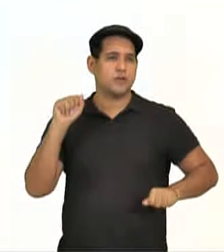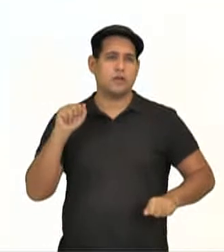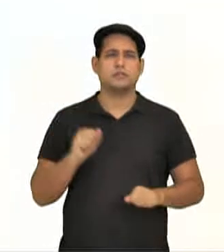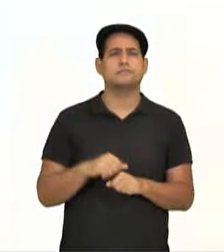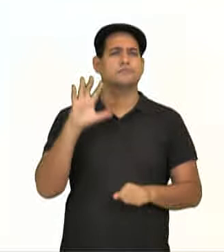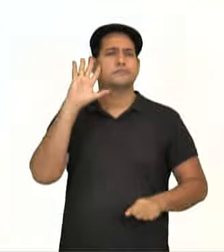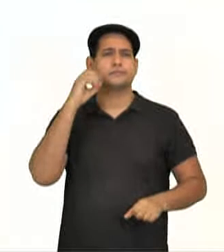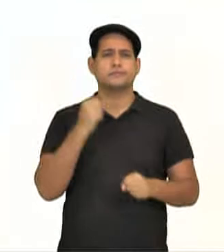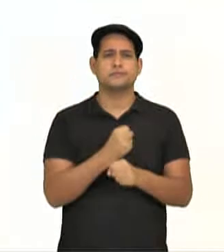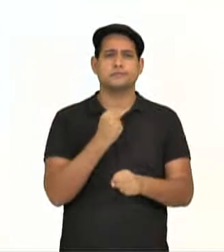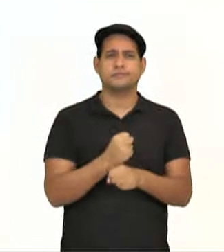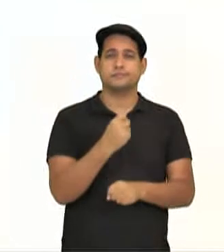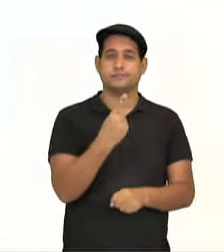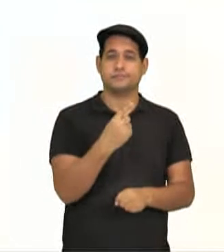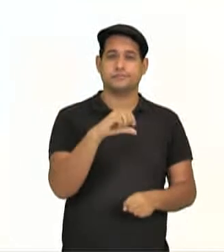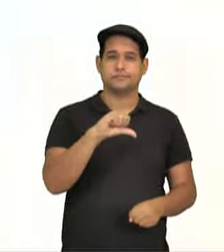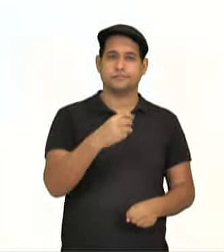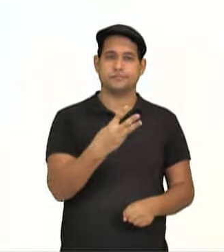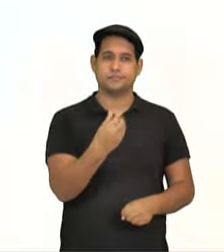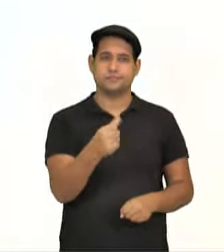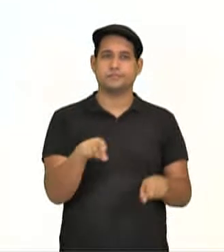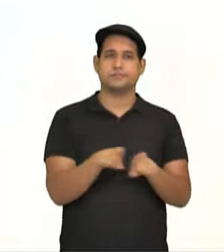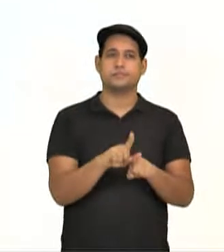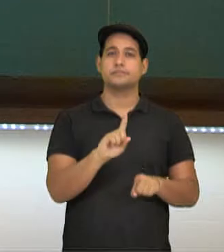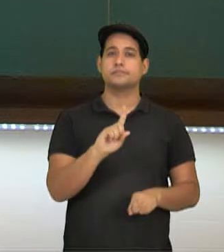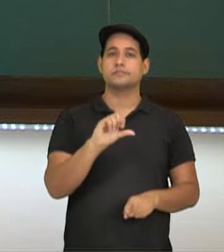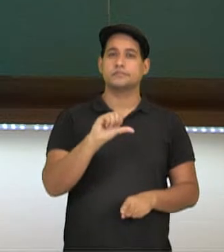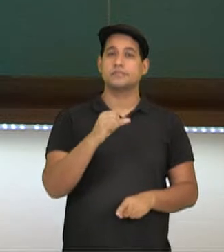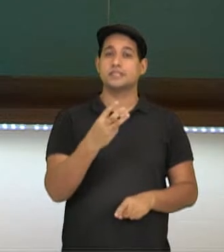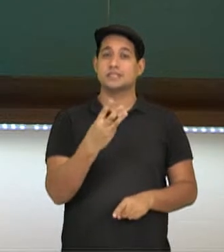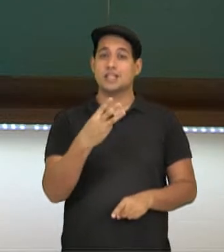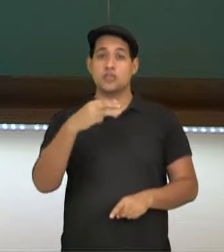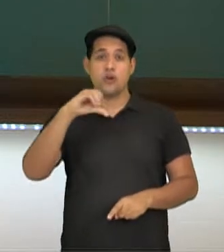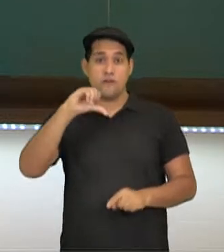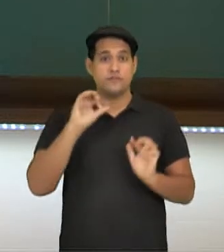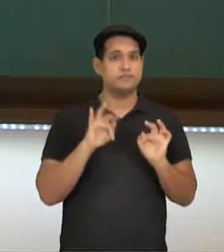e 1939. Essa guerra aconteceu na Espanha